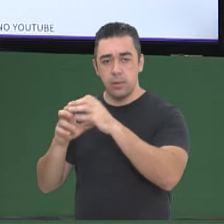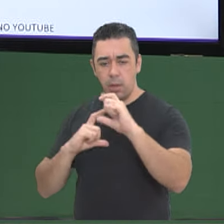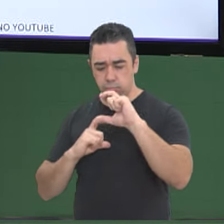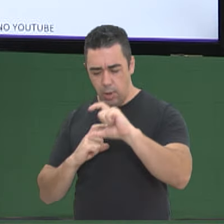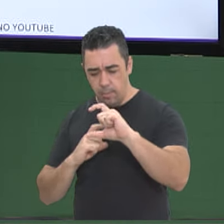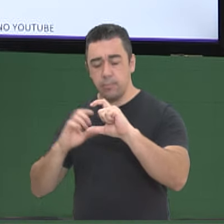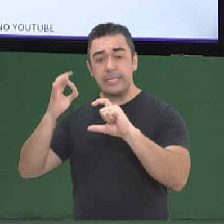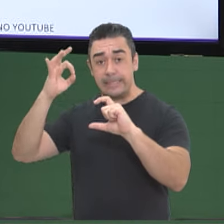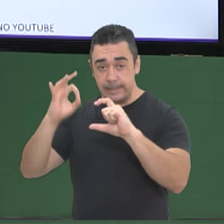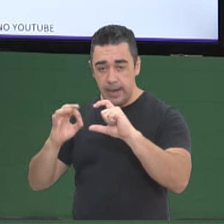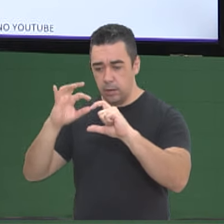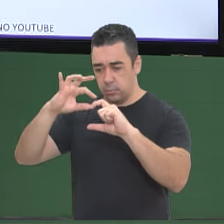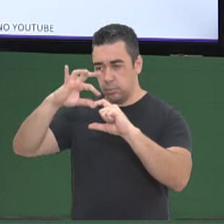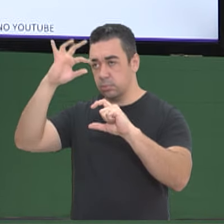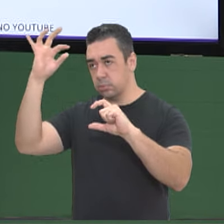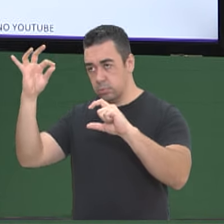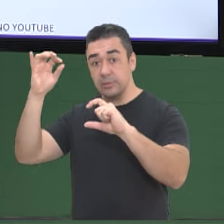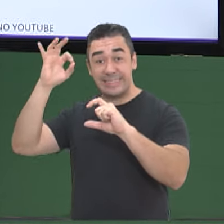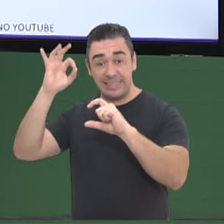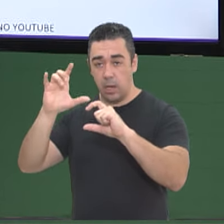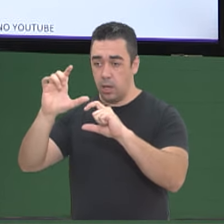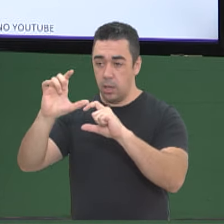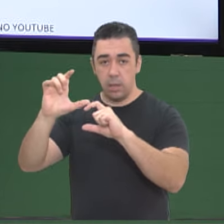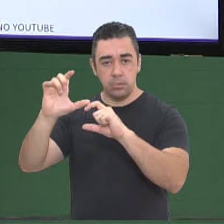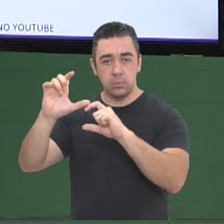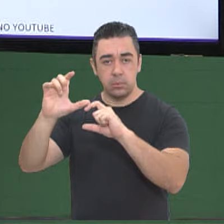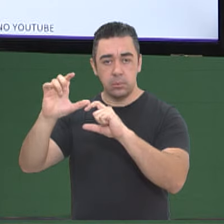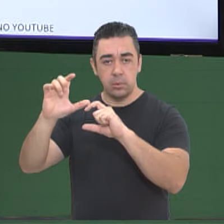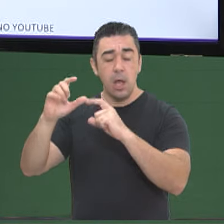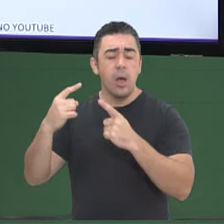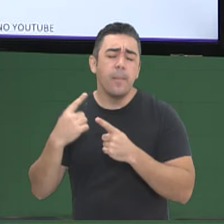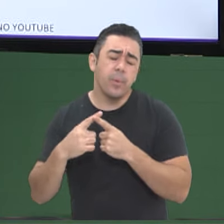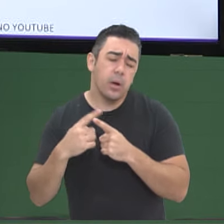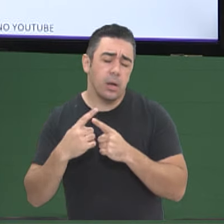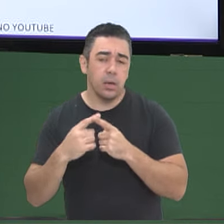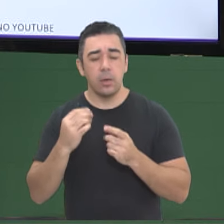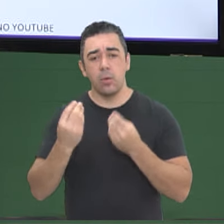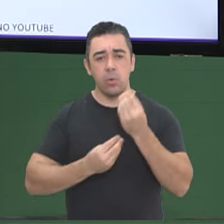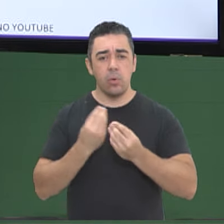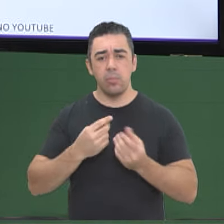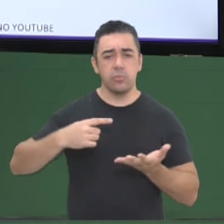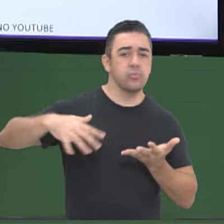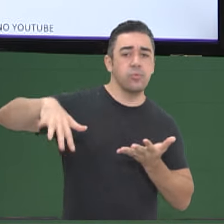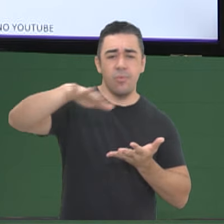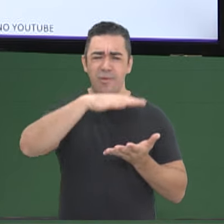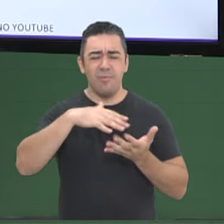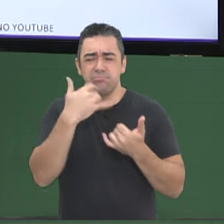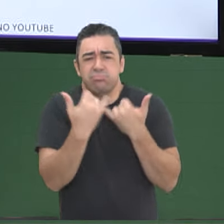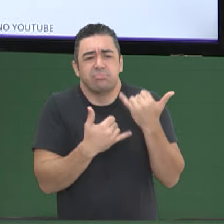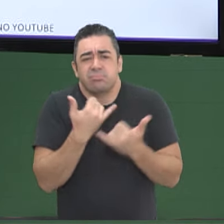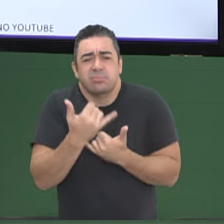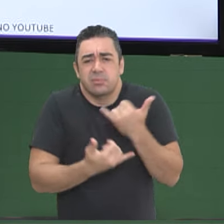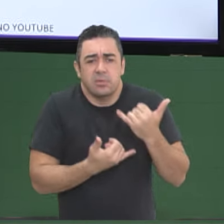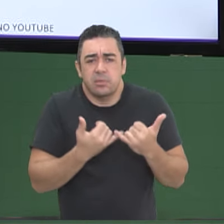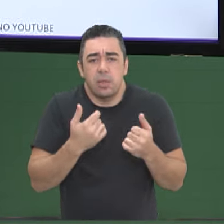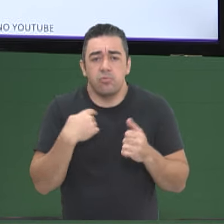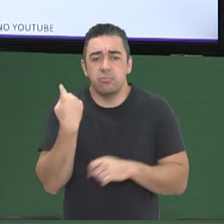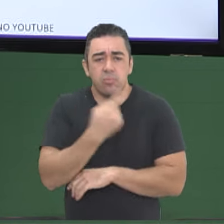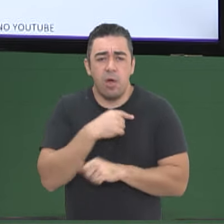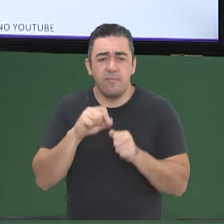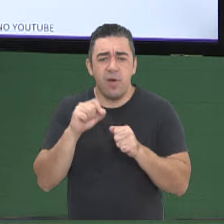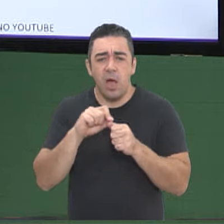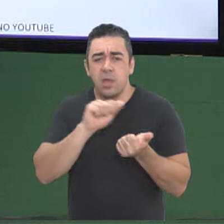um diâmetro, né? Por quê? Quando ela é popular, cada um faz com o material que tem, material alternativo, né? Algumas